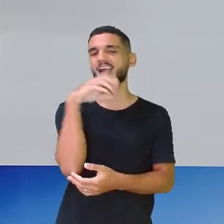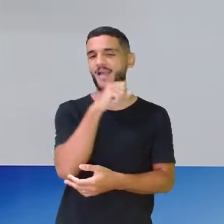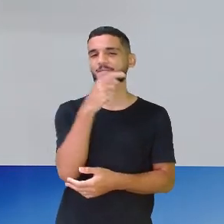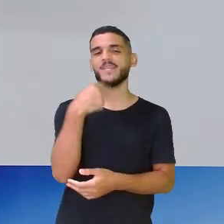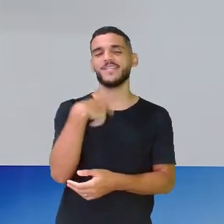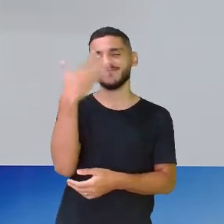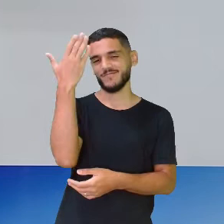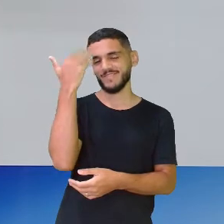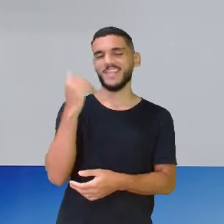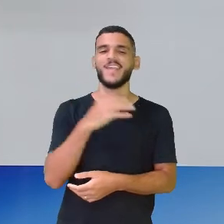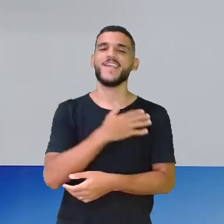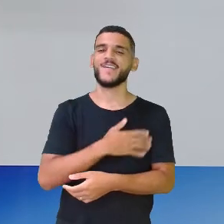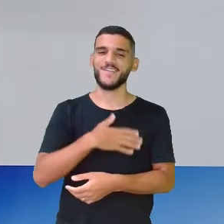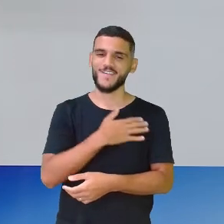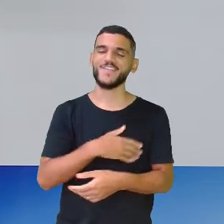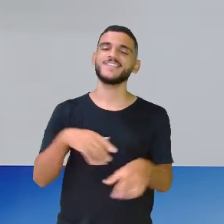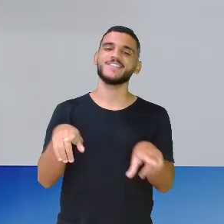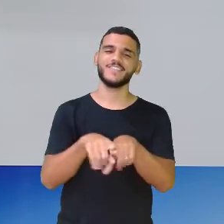sei, eu também gosto.